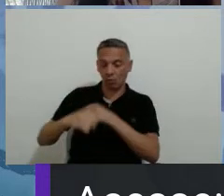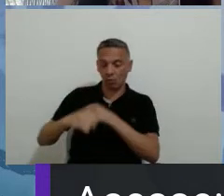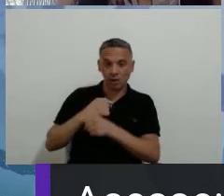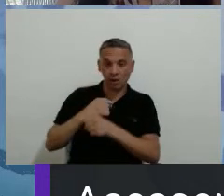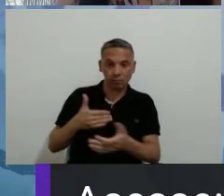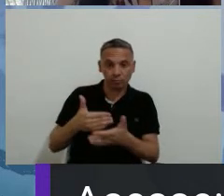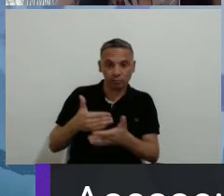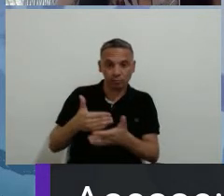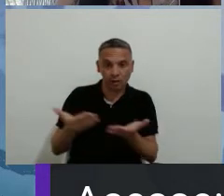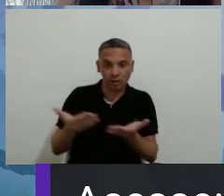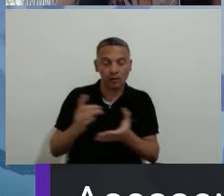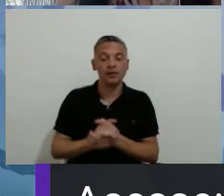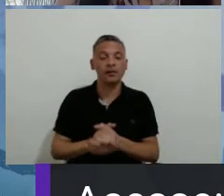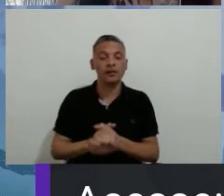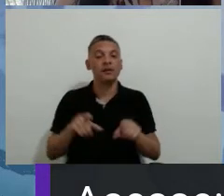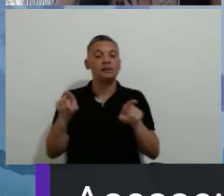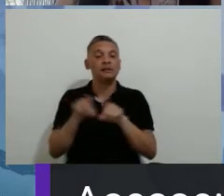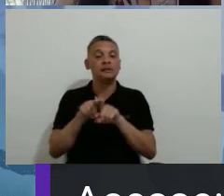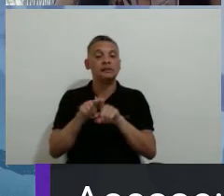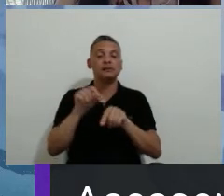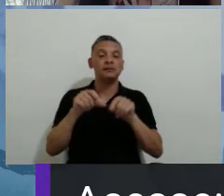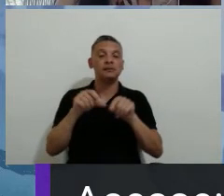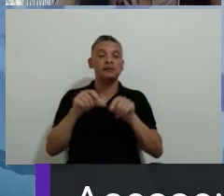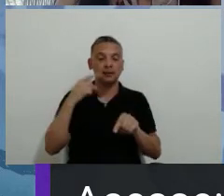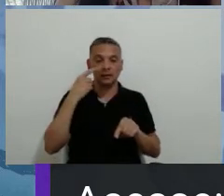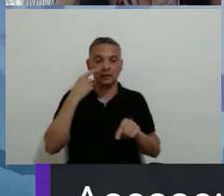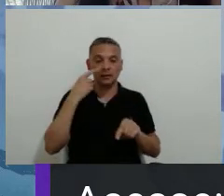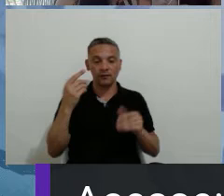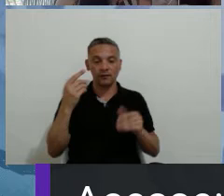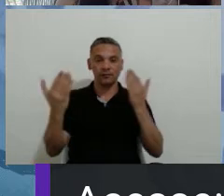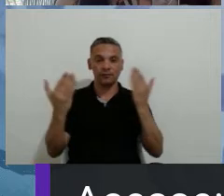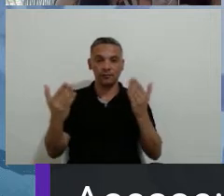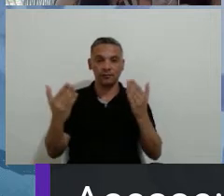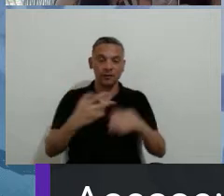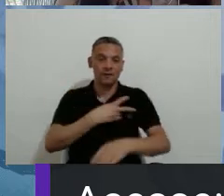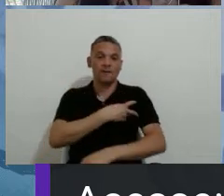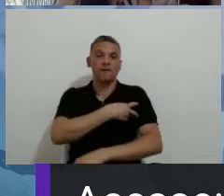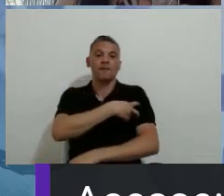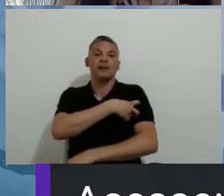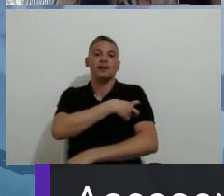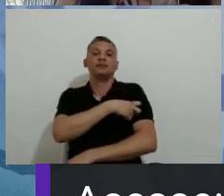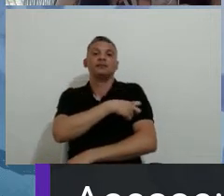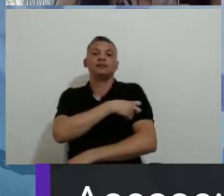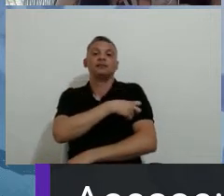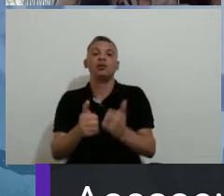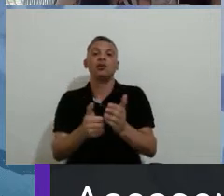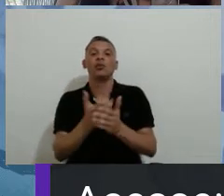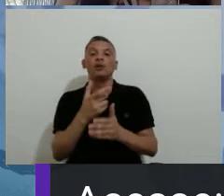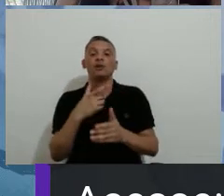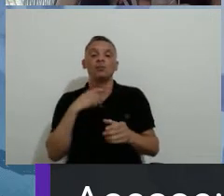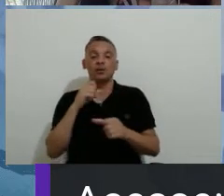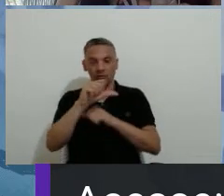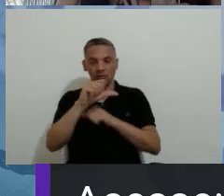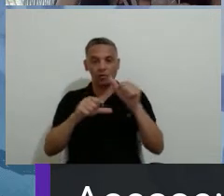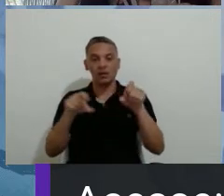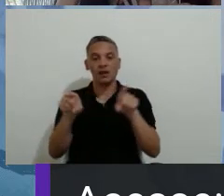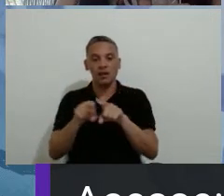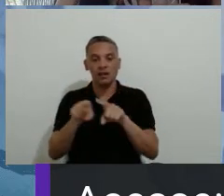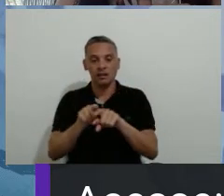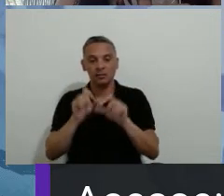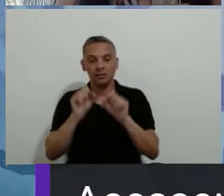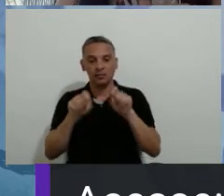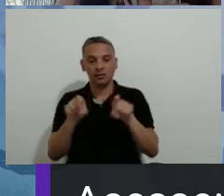E aqui nós estamos na proporção de cobertura vacinal, eu posso alterar e voltar para assistência social, que é onde nós